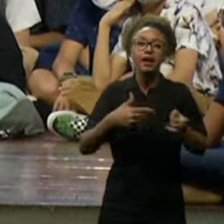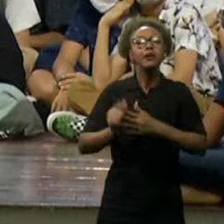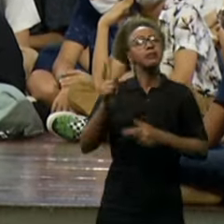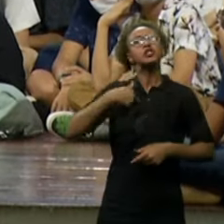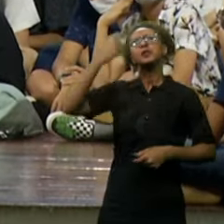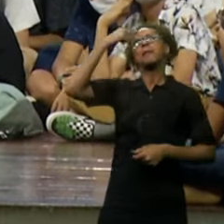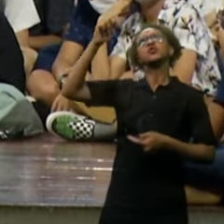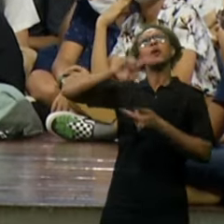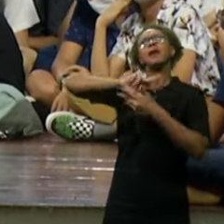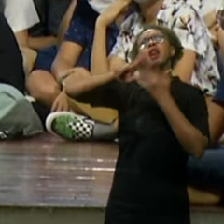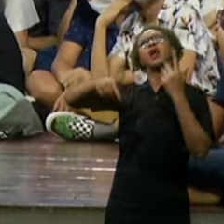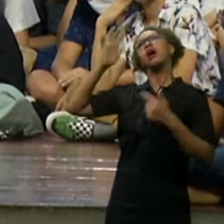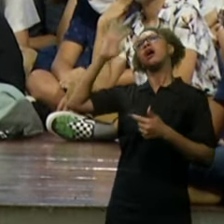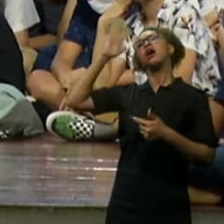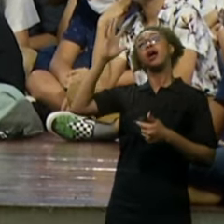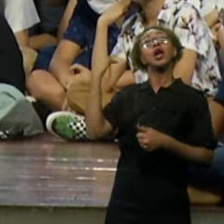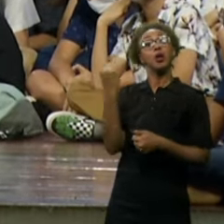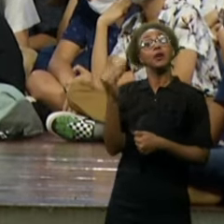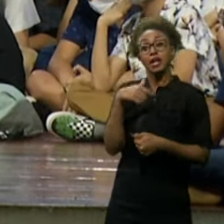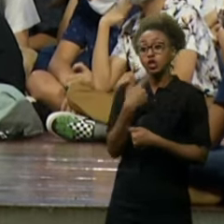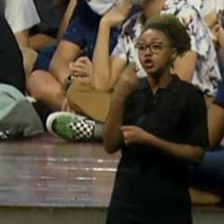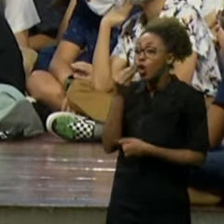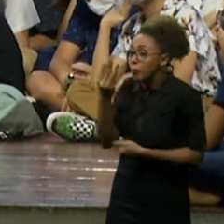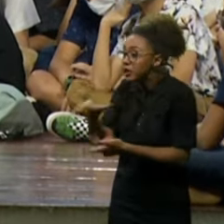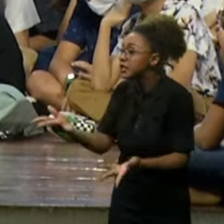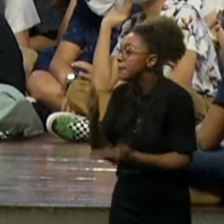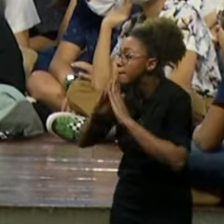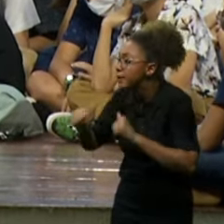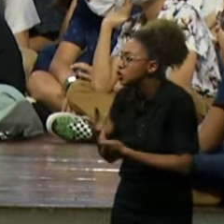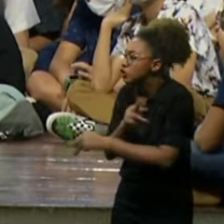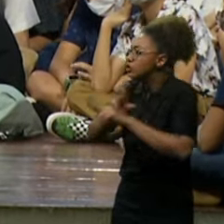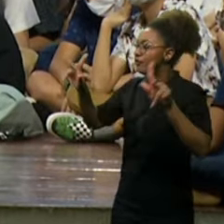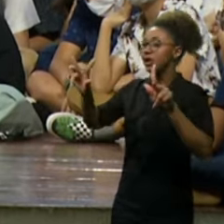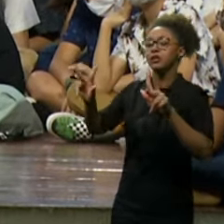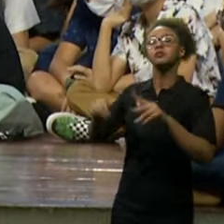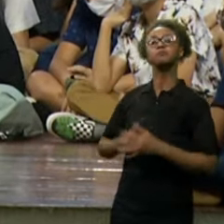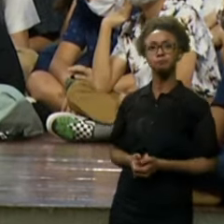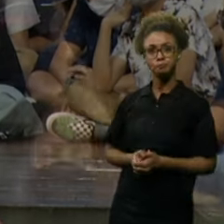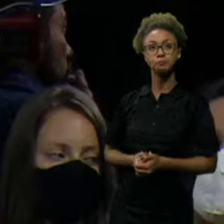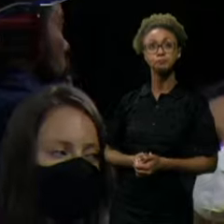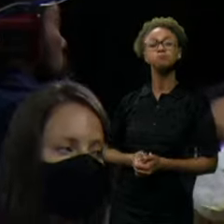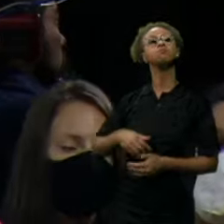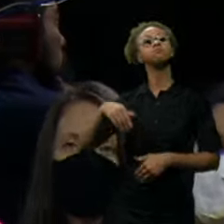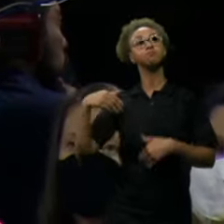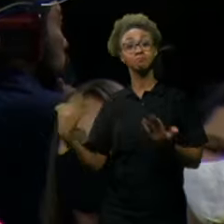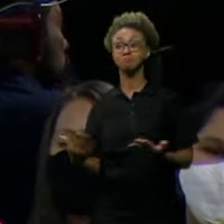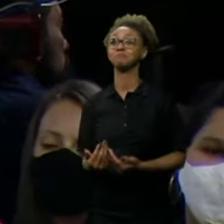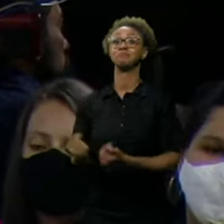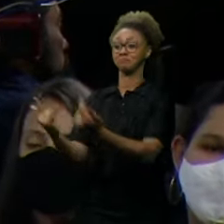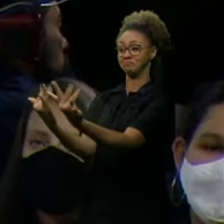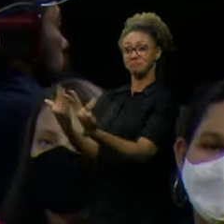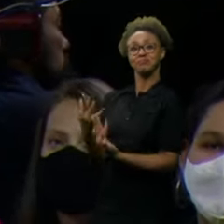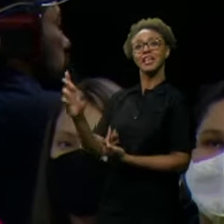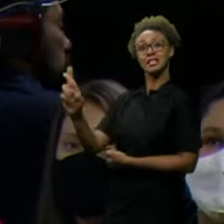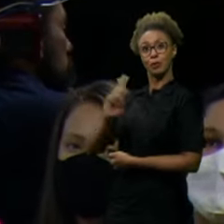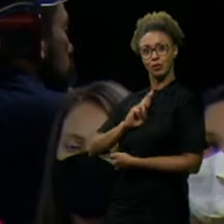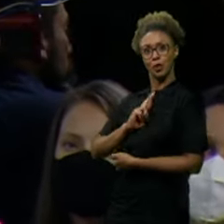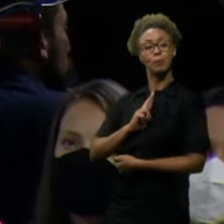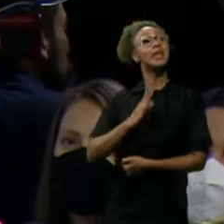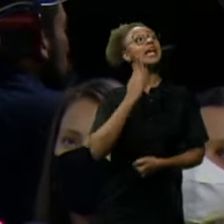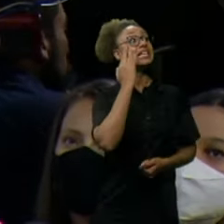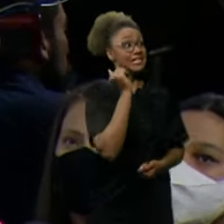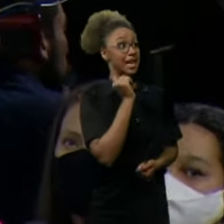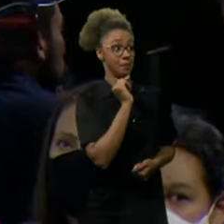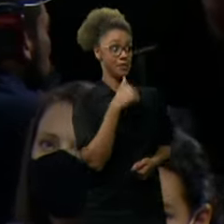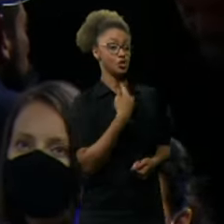pensamos várias coisas Porque estávamos dando a oportunidade eles pedirem algo diferenciado E aí eles chegaram e disseram sabe que a gente